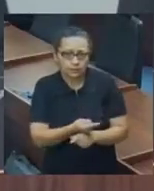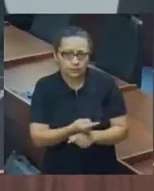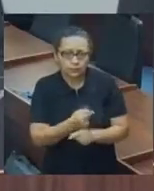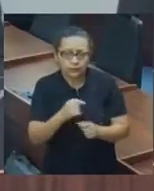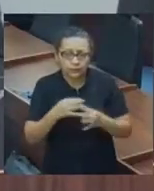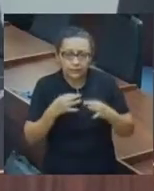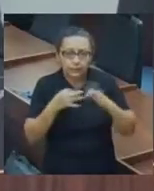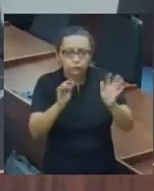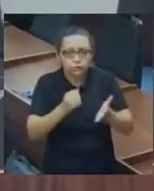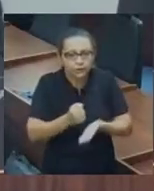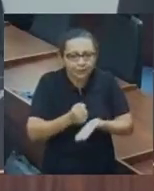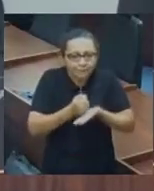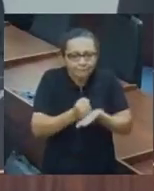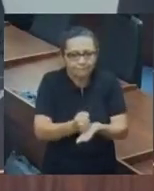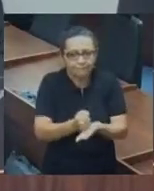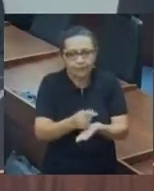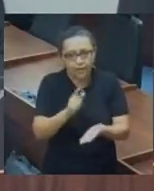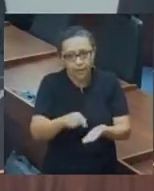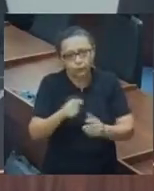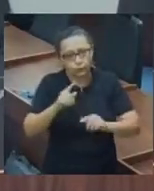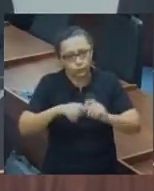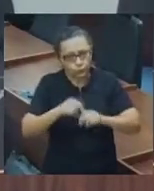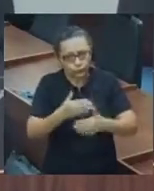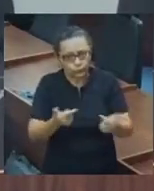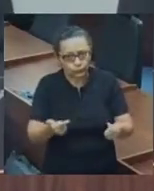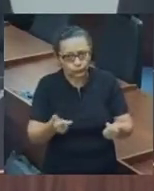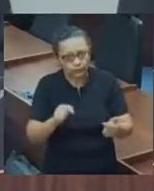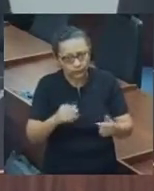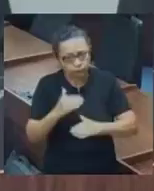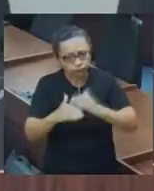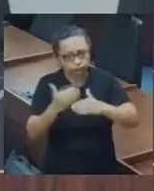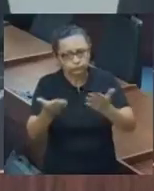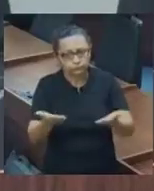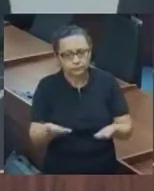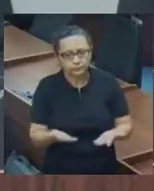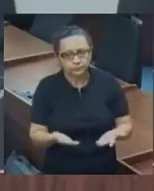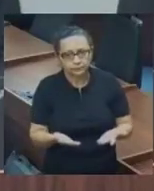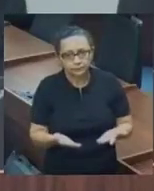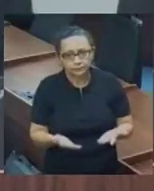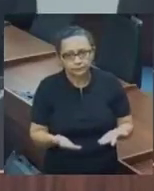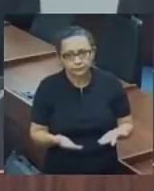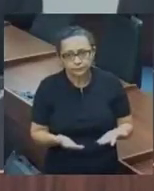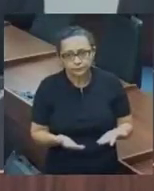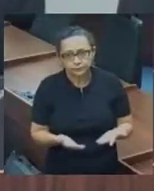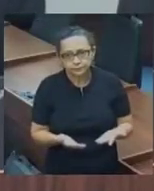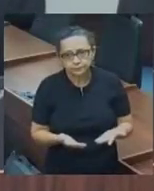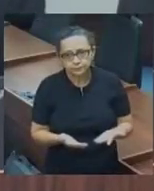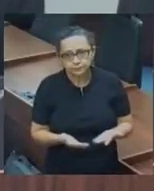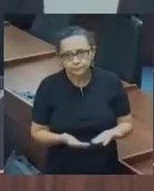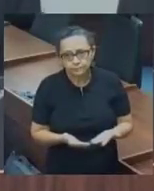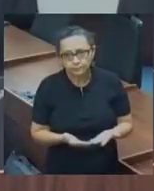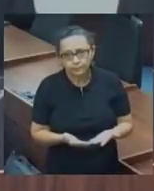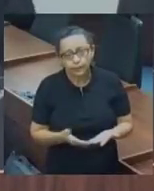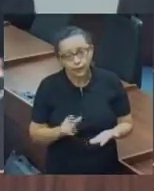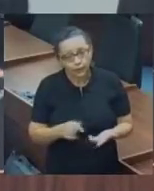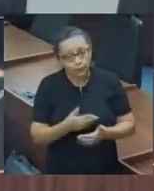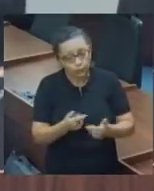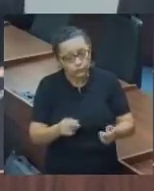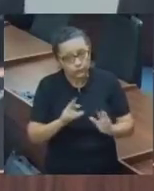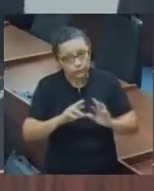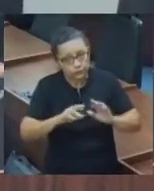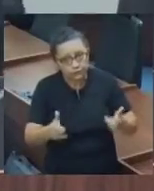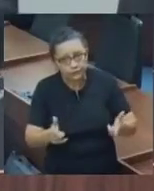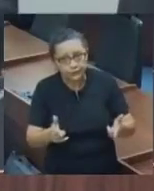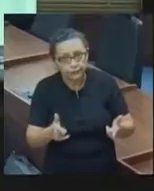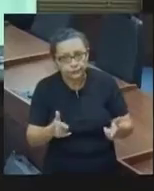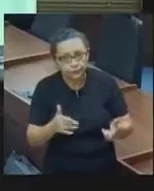tecnologia assistiva isso é um produto que se constroem né é que é algo muito diferente do improviso